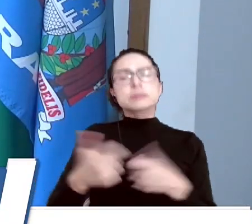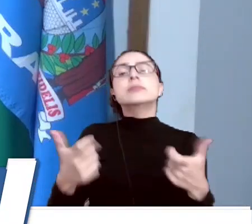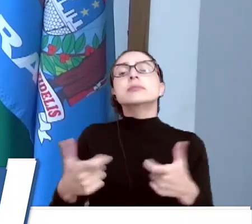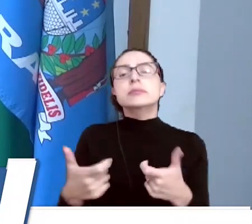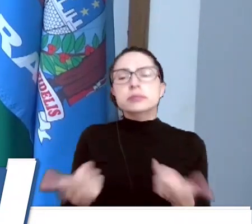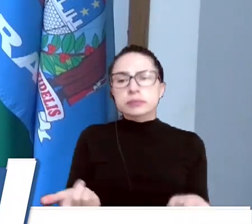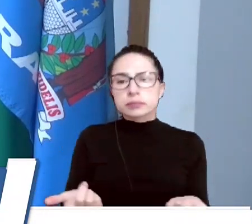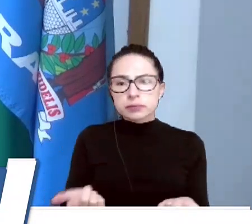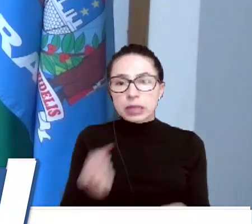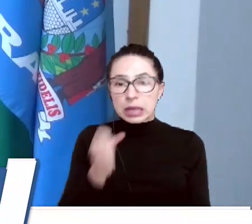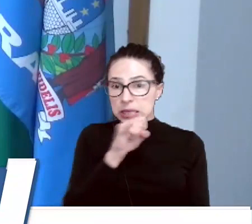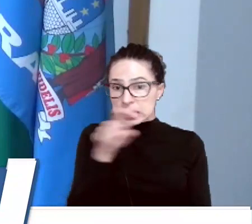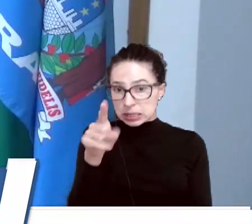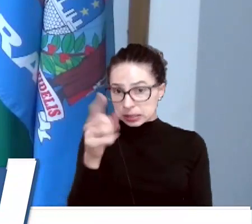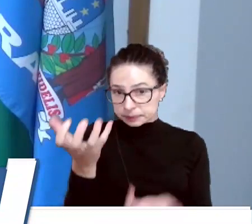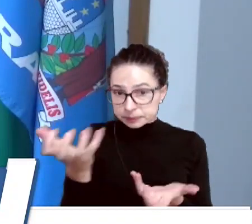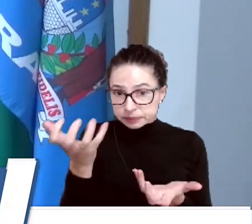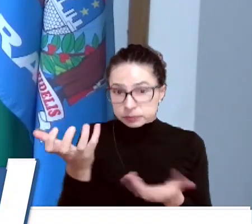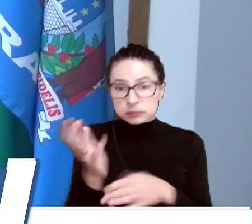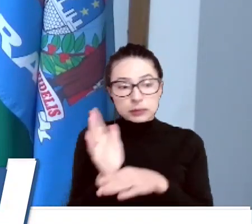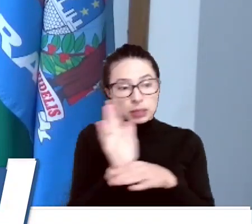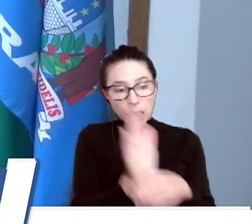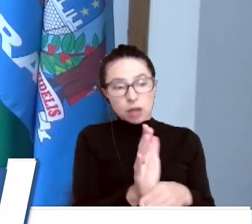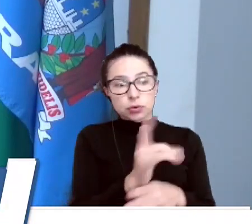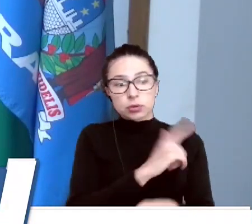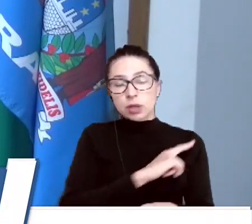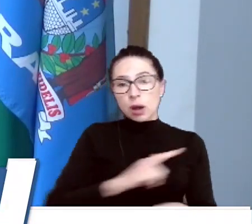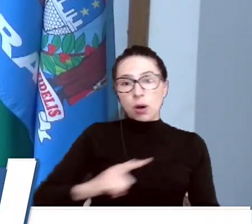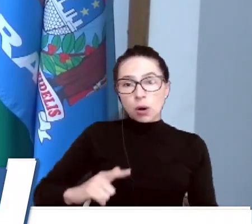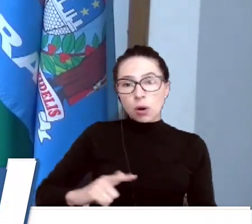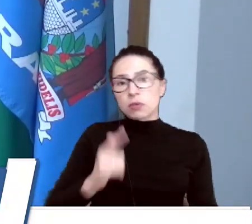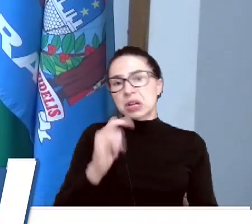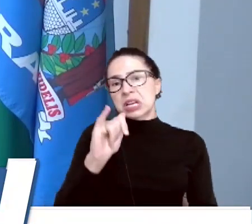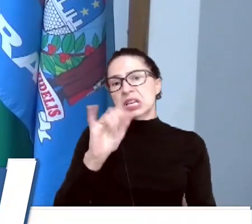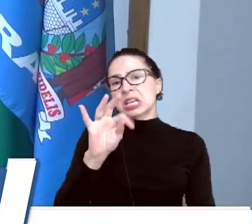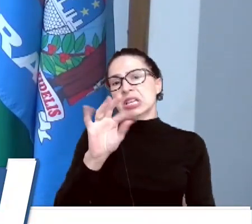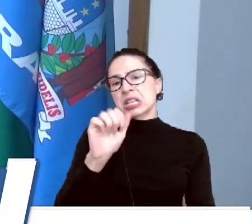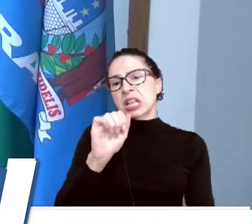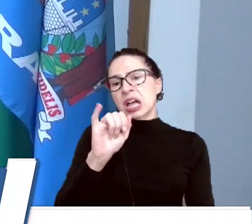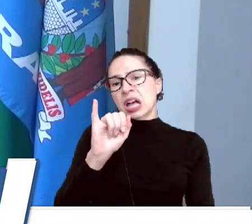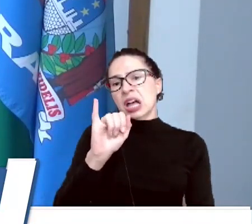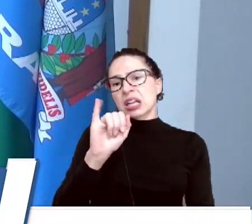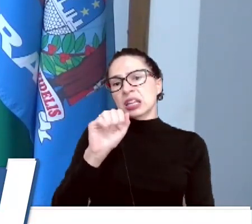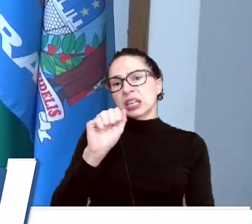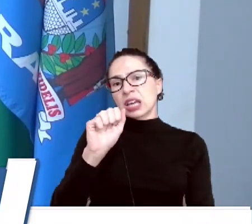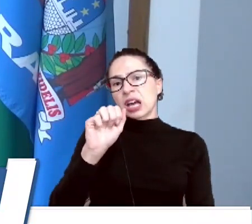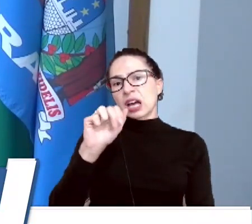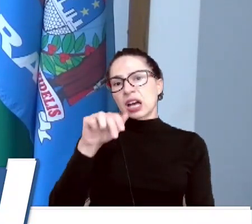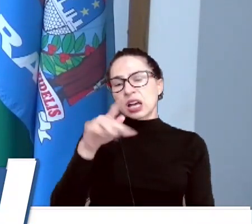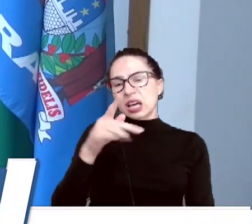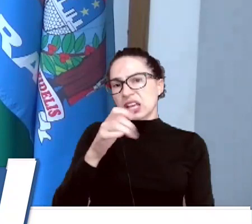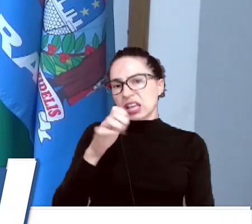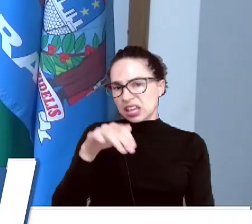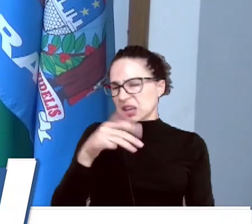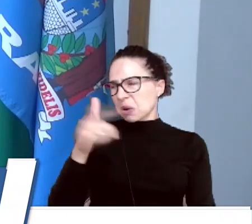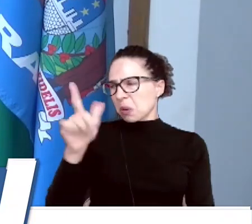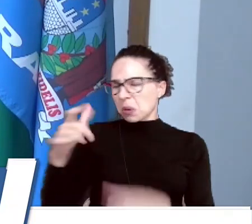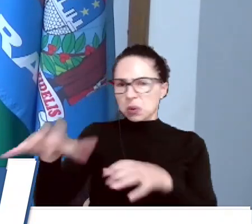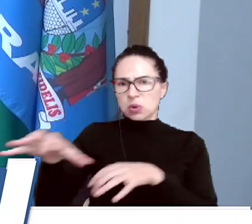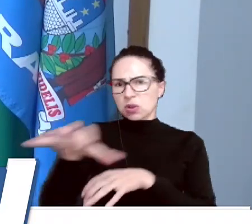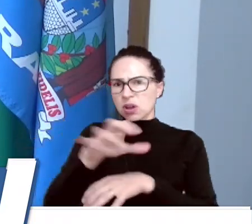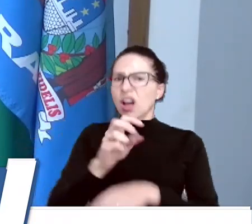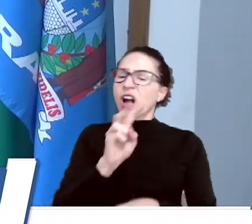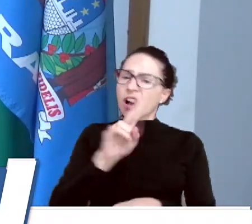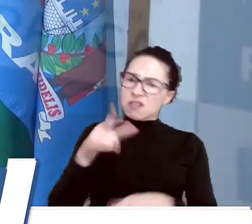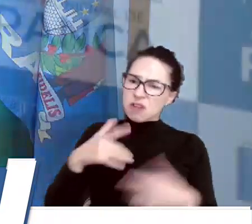Se ele quer ajudar o problema de Itanhaém, como ele disse, ou de outras regiões, que ele vá ser prefeito